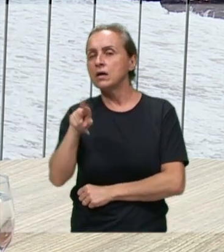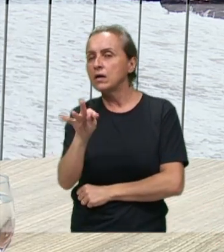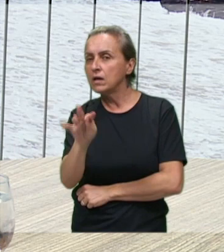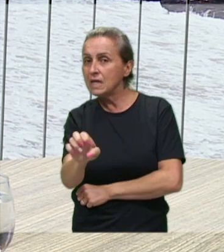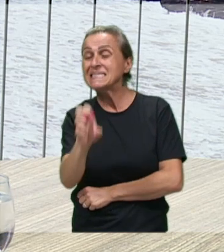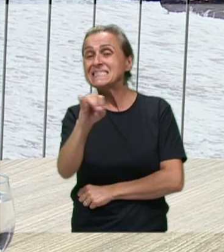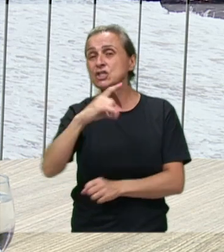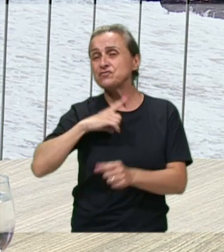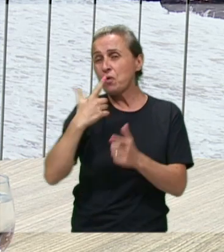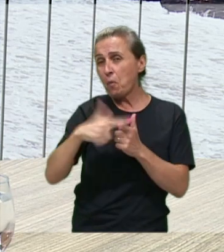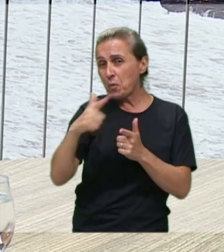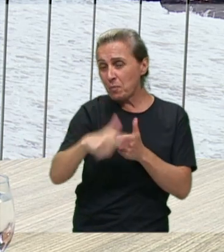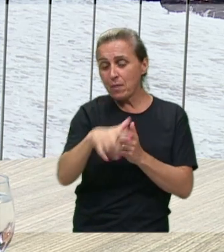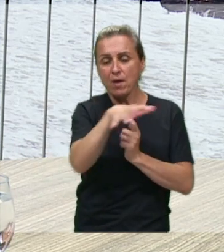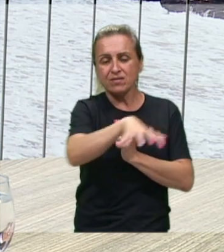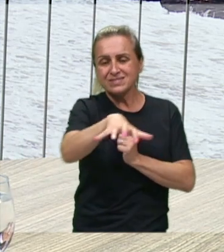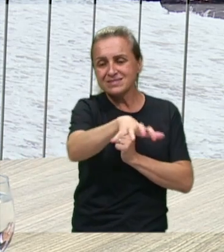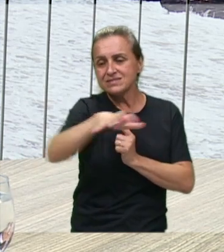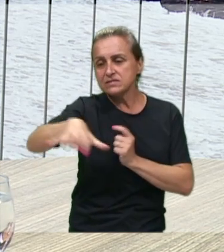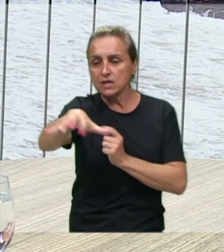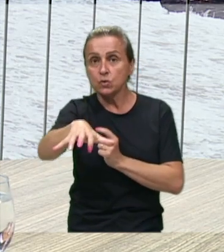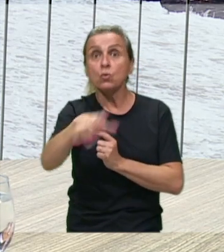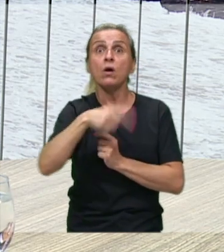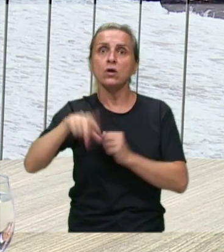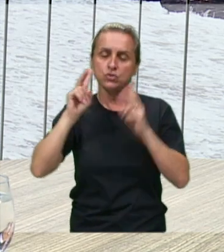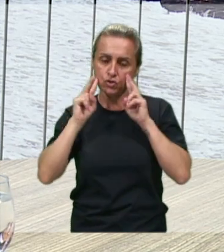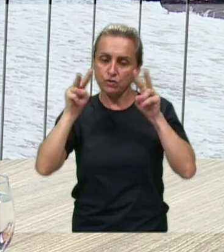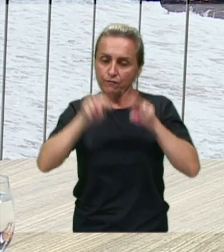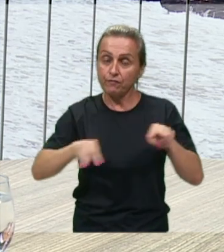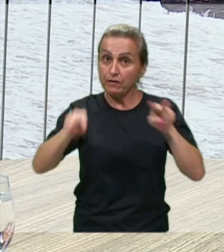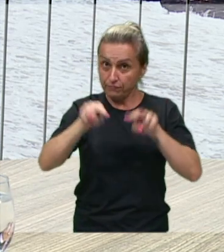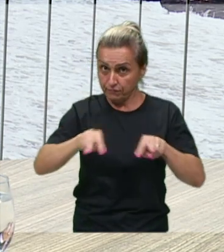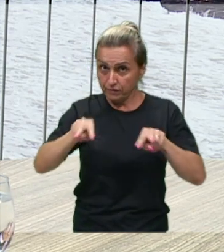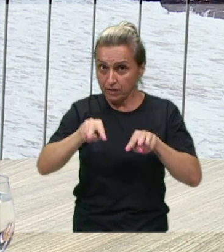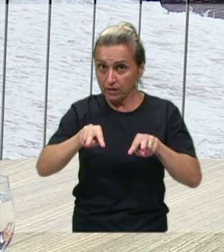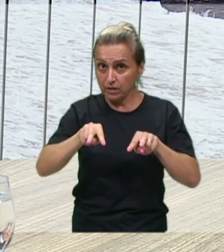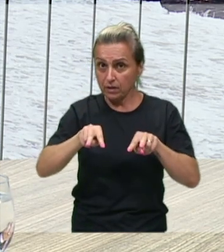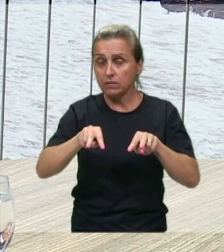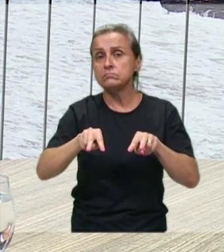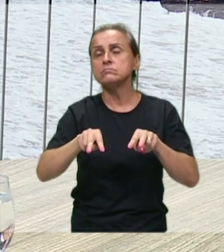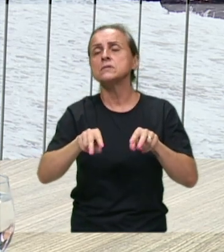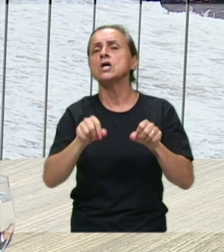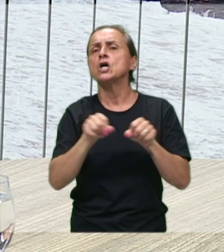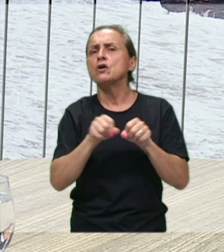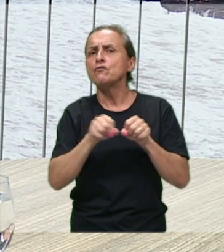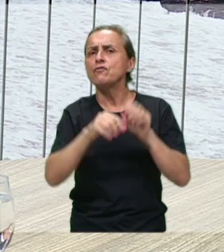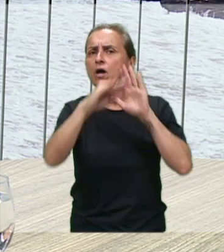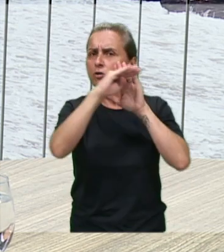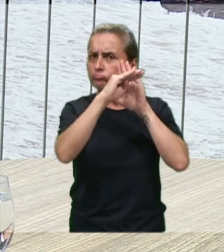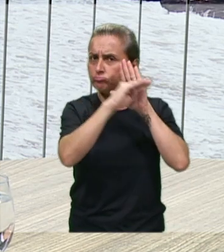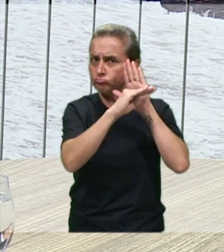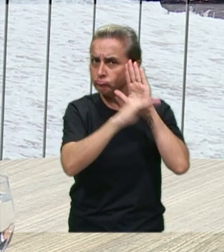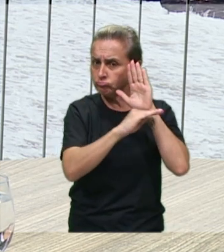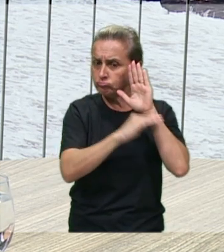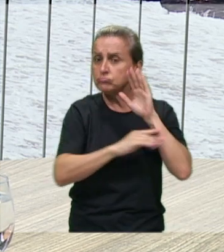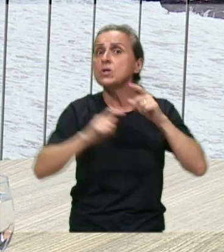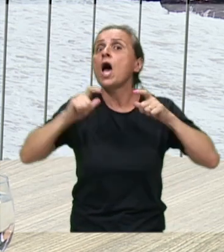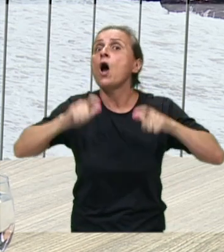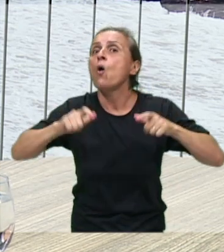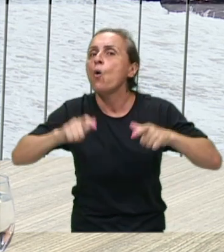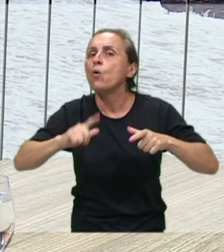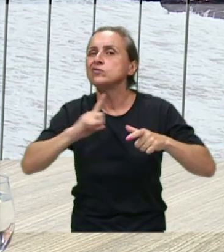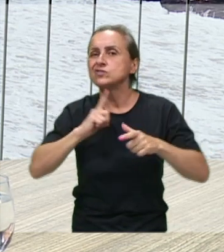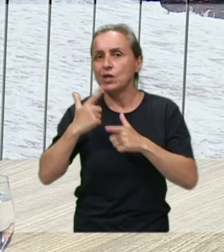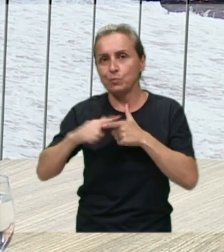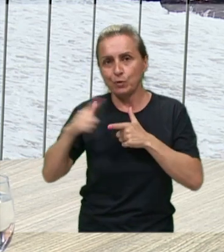A gente vai verificar, vamos fazer toda a sequência da onde ficou a demanda dele.